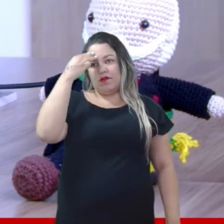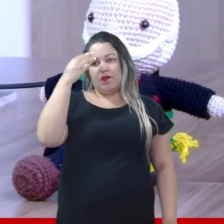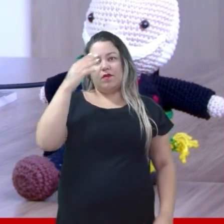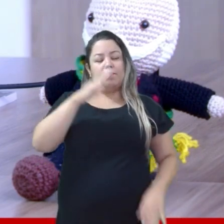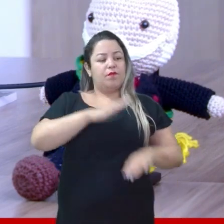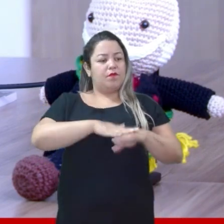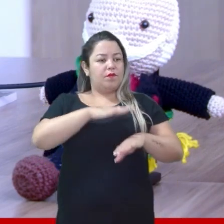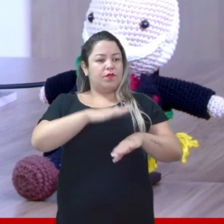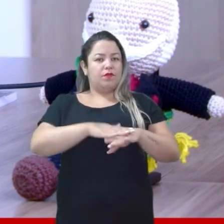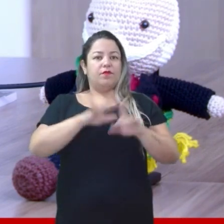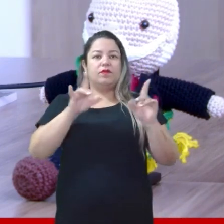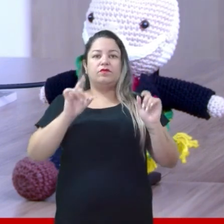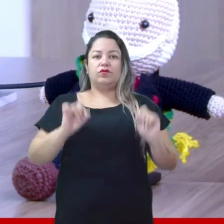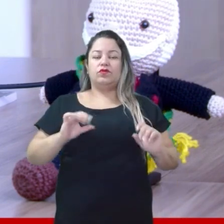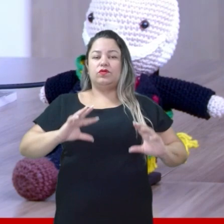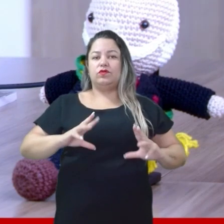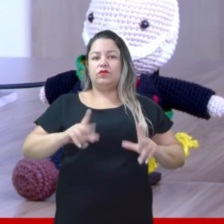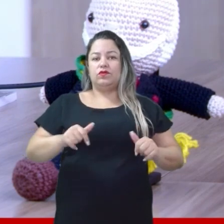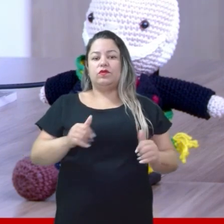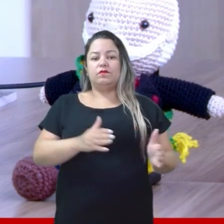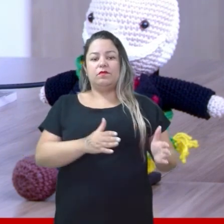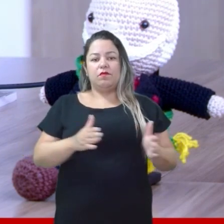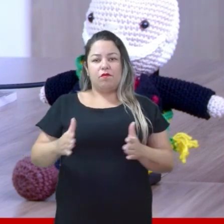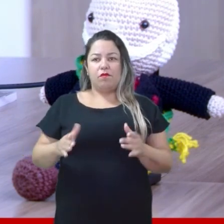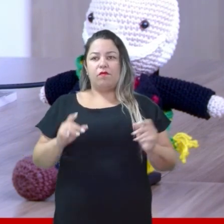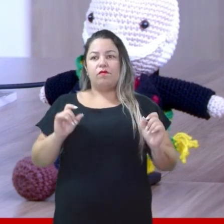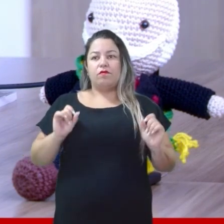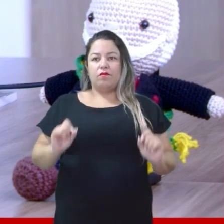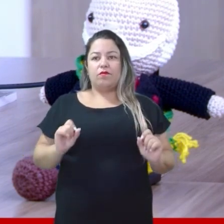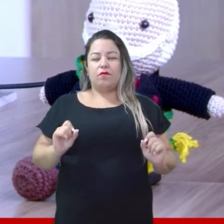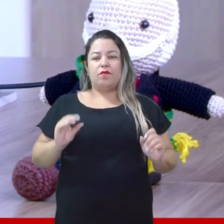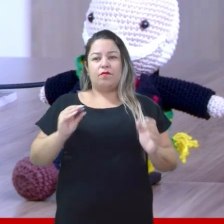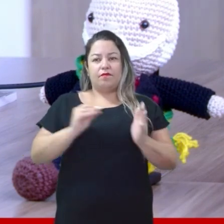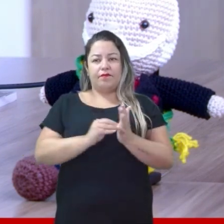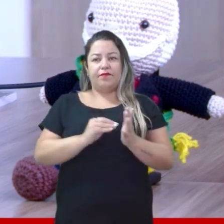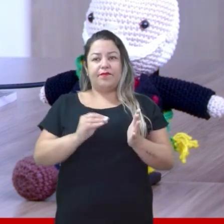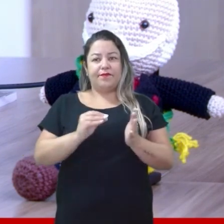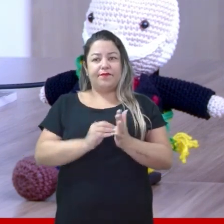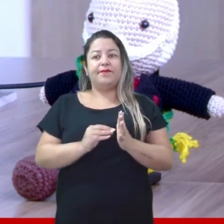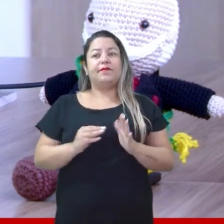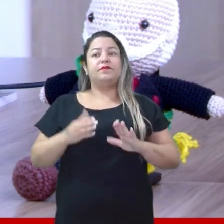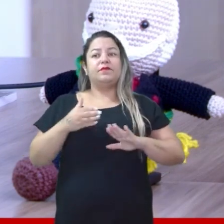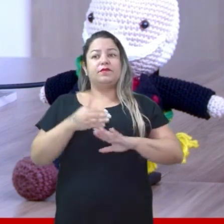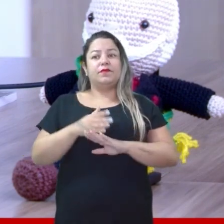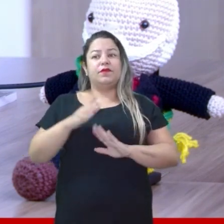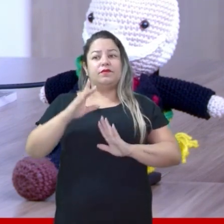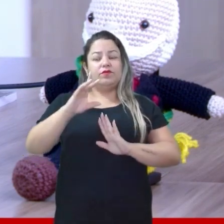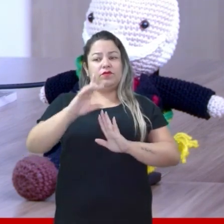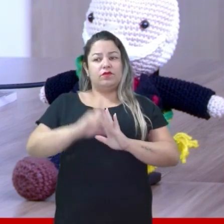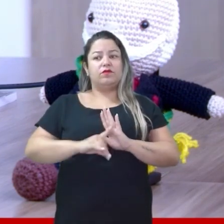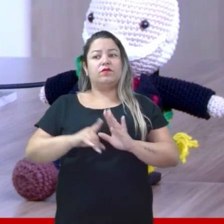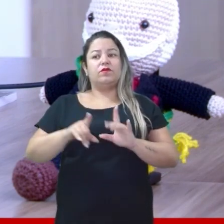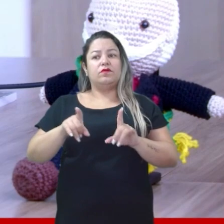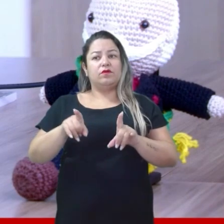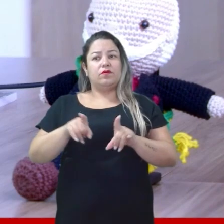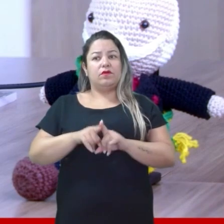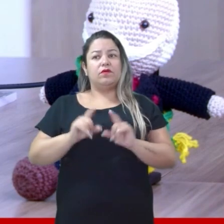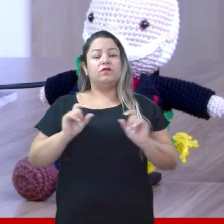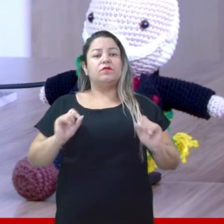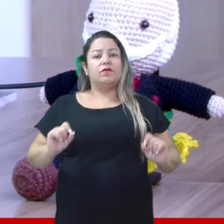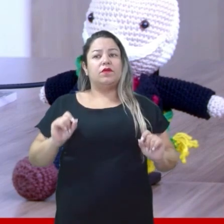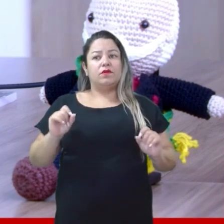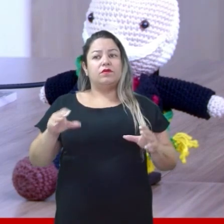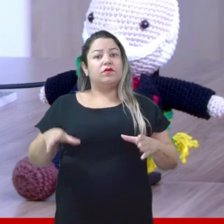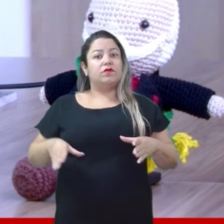uma consequência de todos esses fatores de falta de acesso, de falta de direitos, que culmina